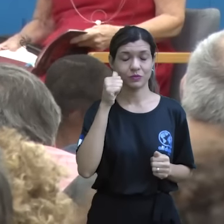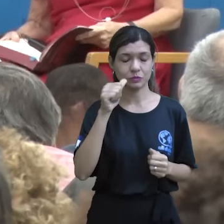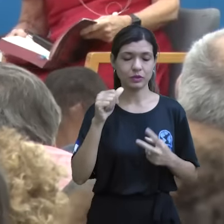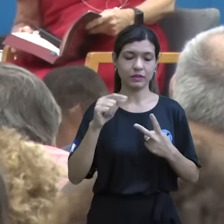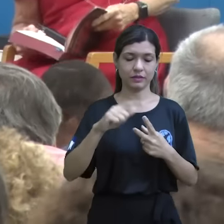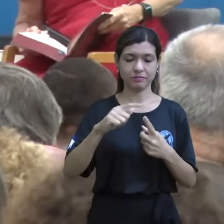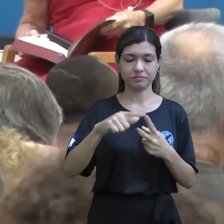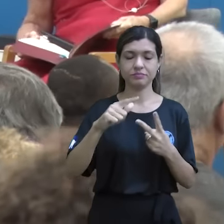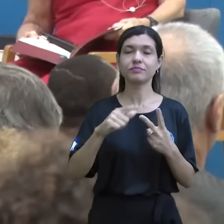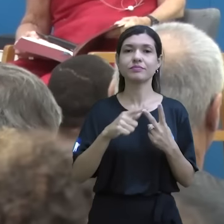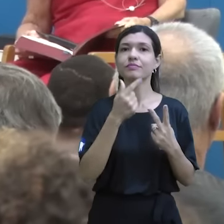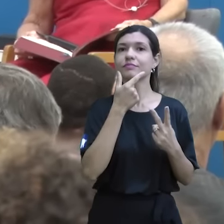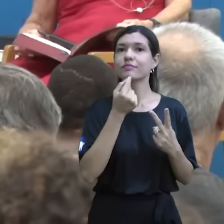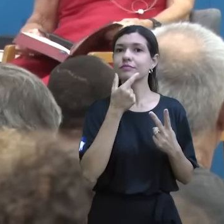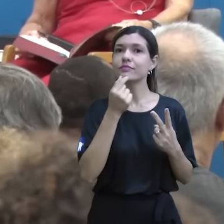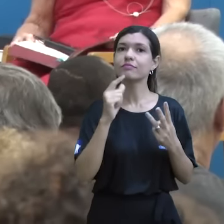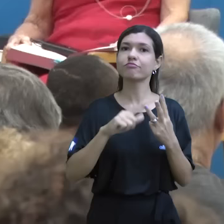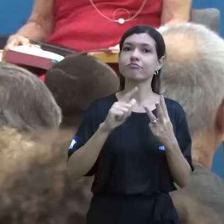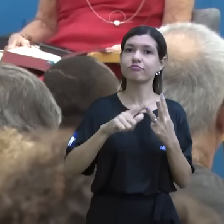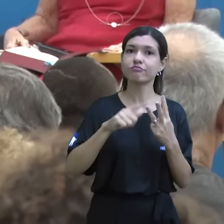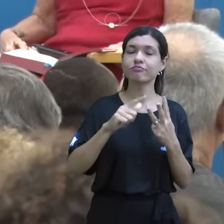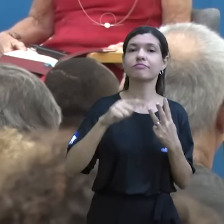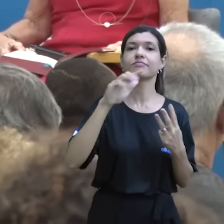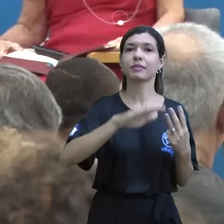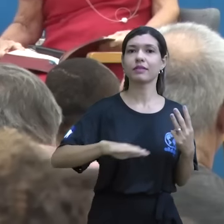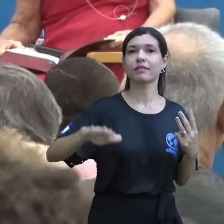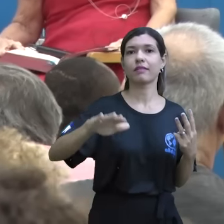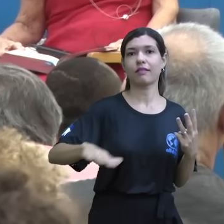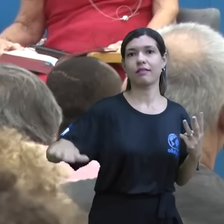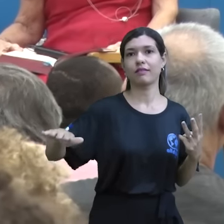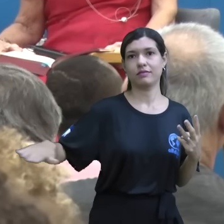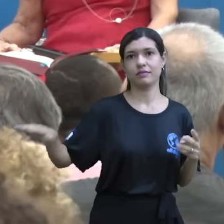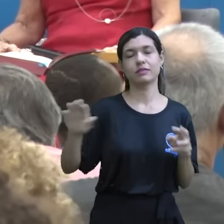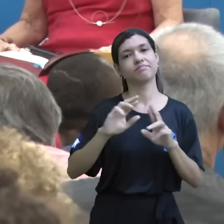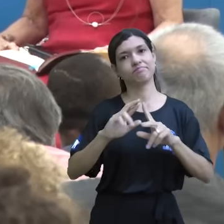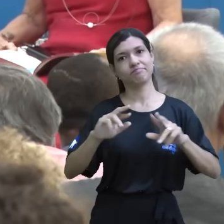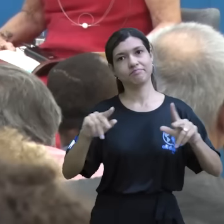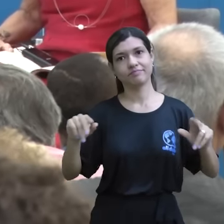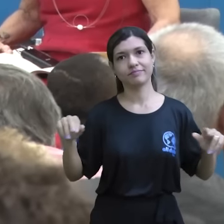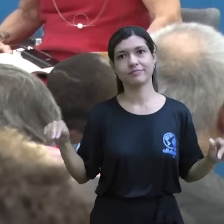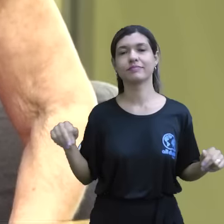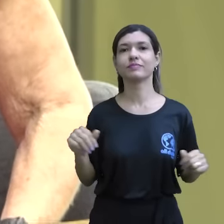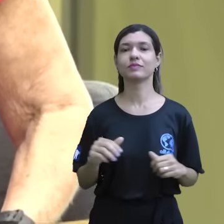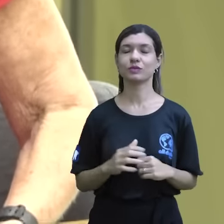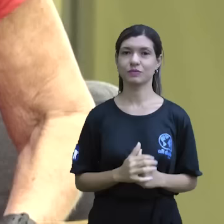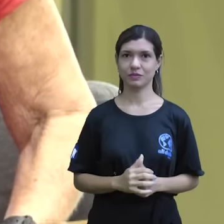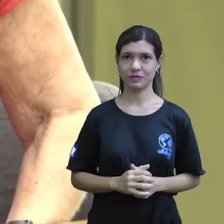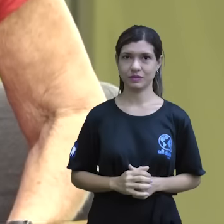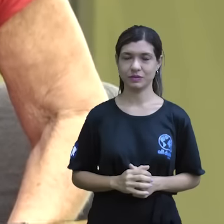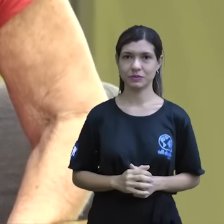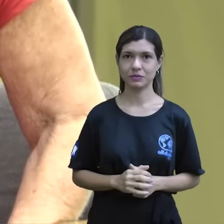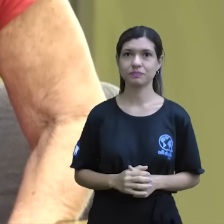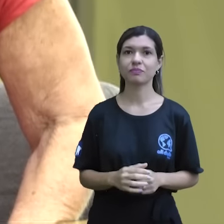quem dirigia o hospício e, olha só, dirigia o hospício e é